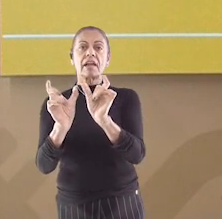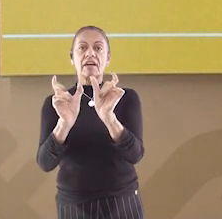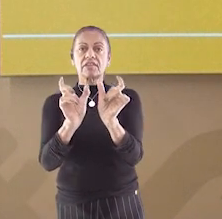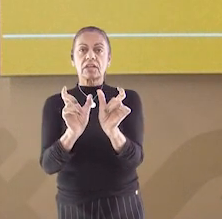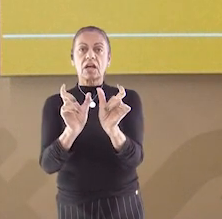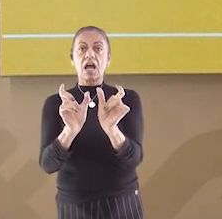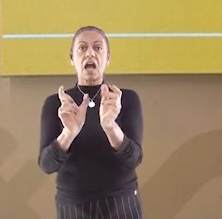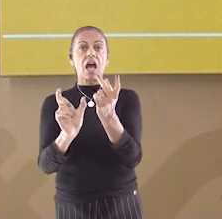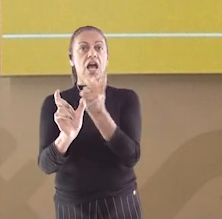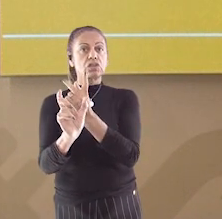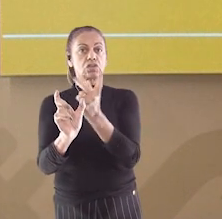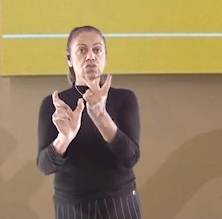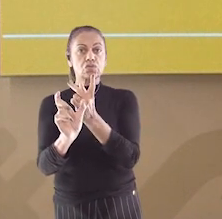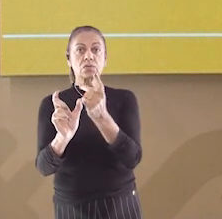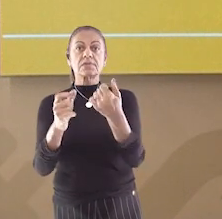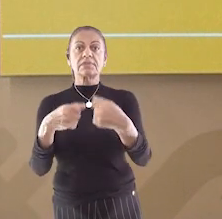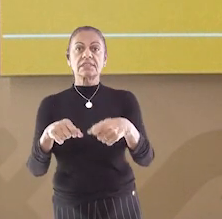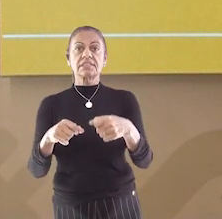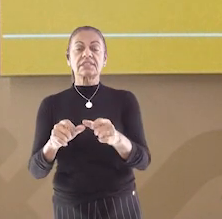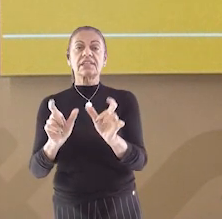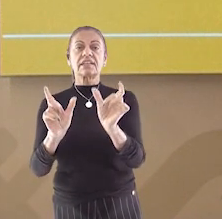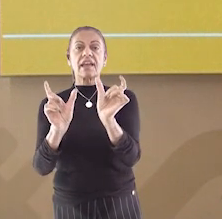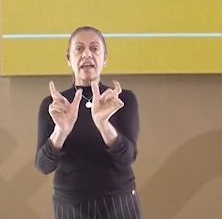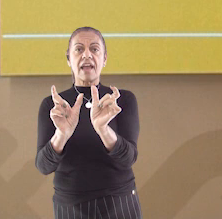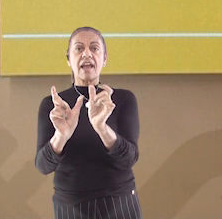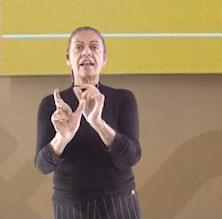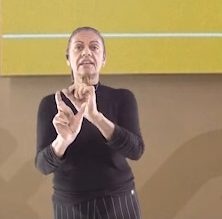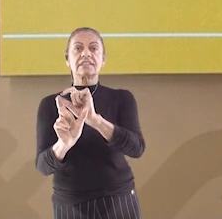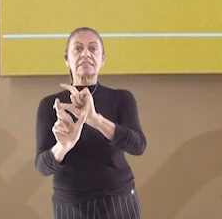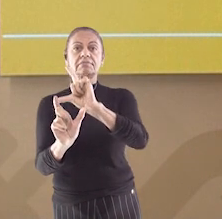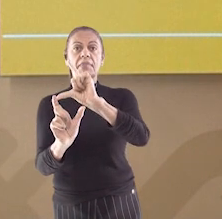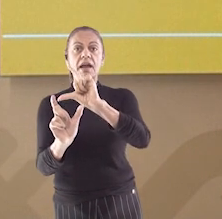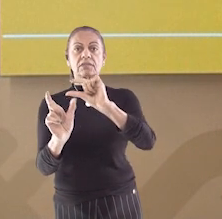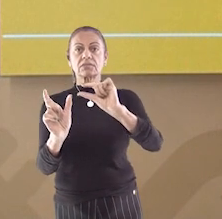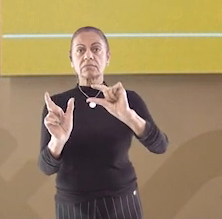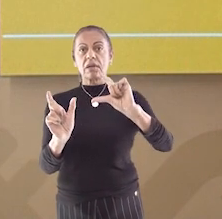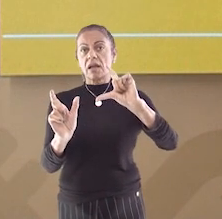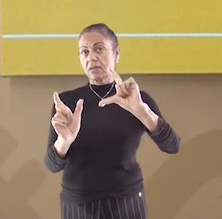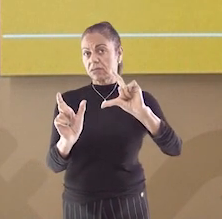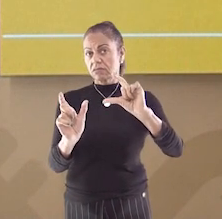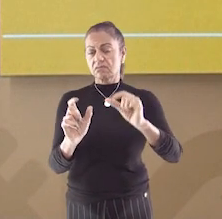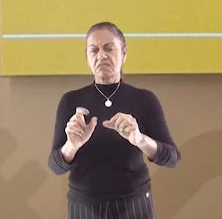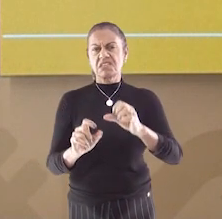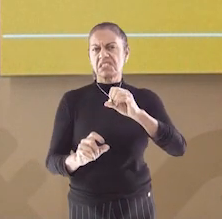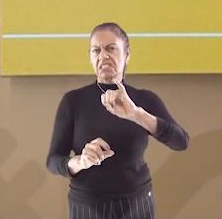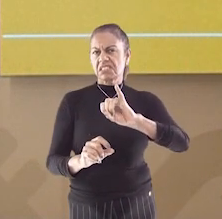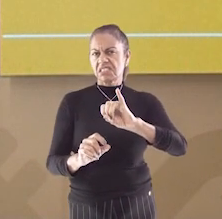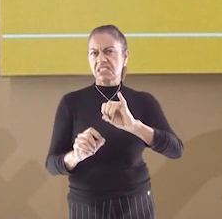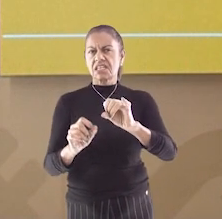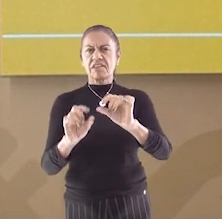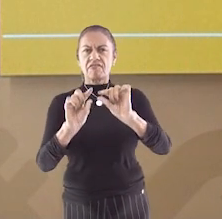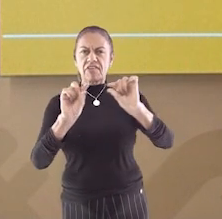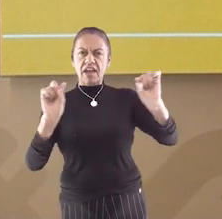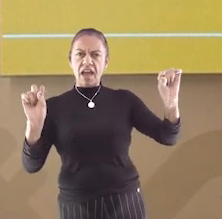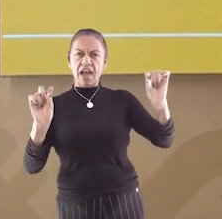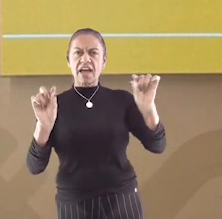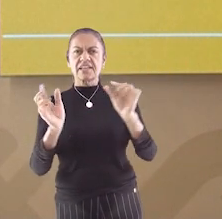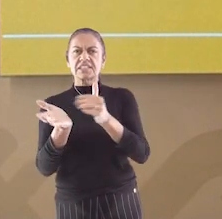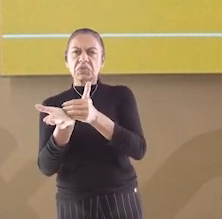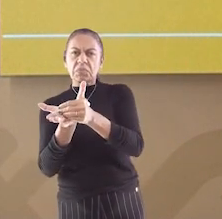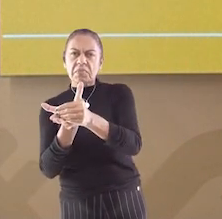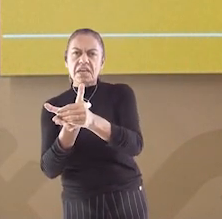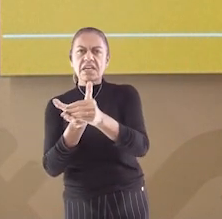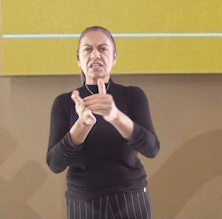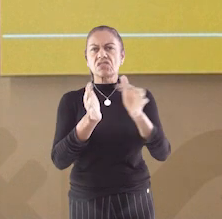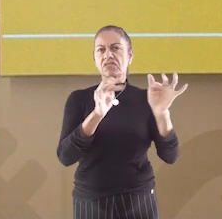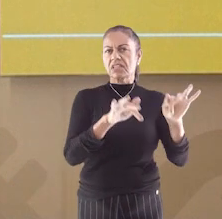E é formado de duas palavras e as duas palavras têm que ter a inicial maiúscula. Ok? Independentemente